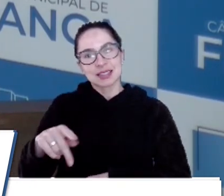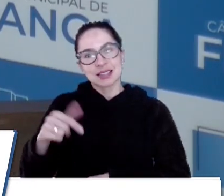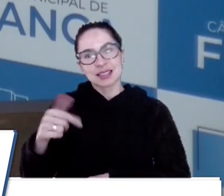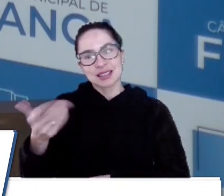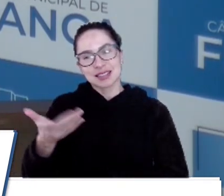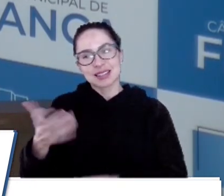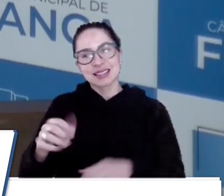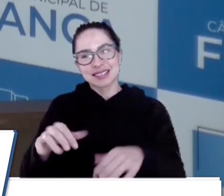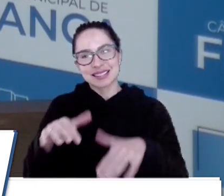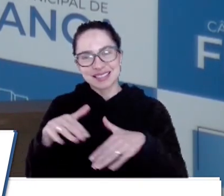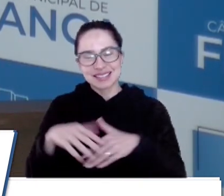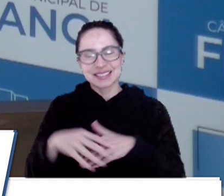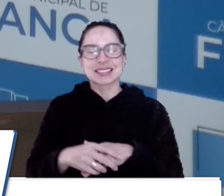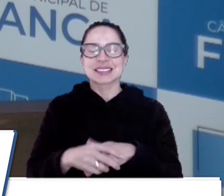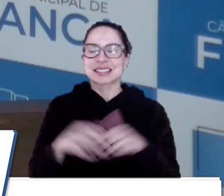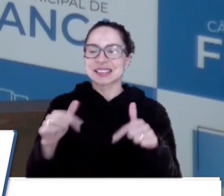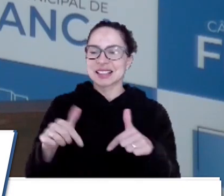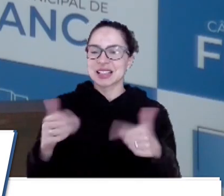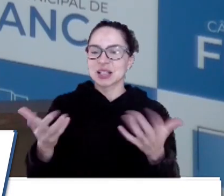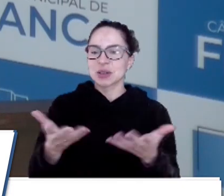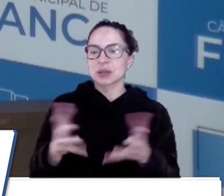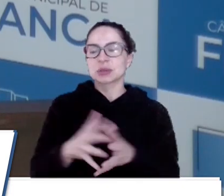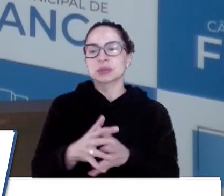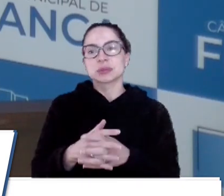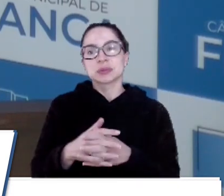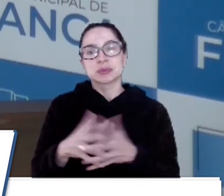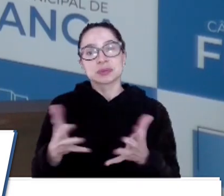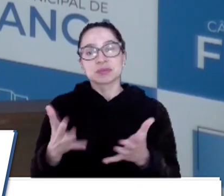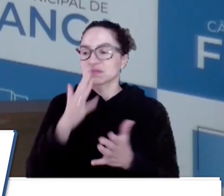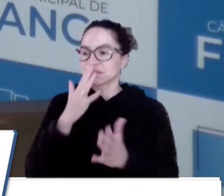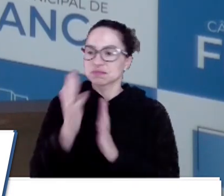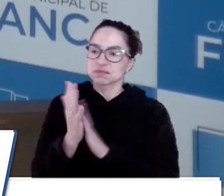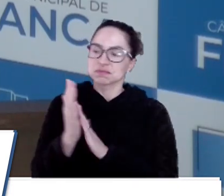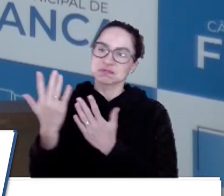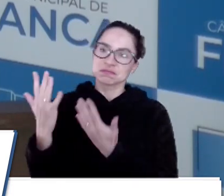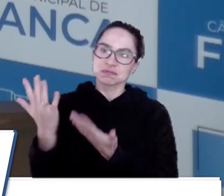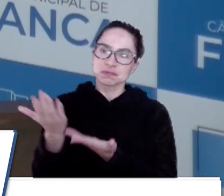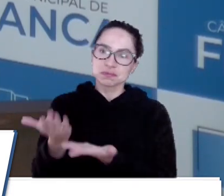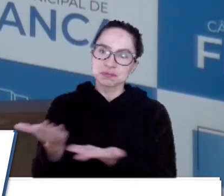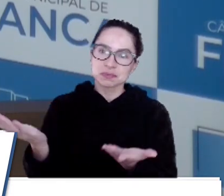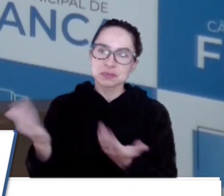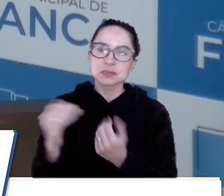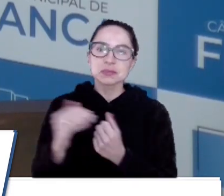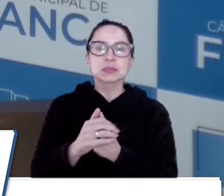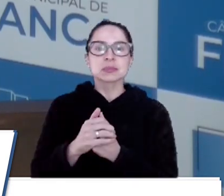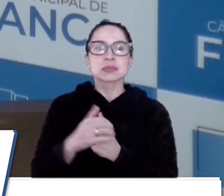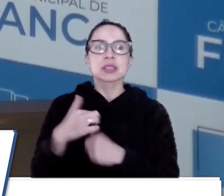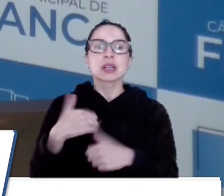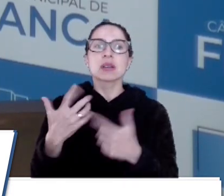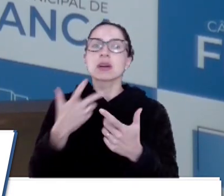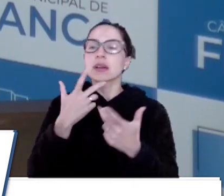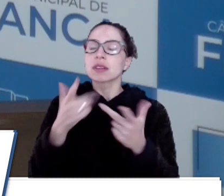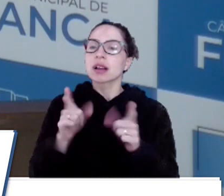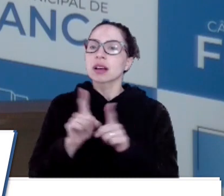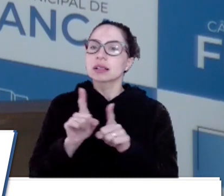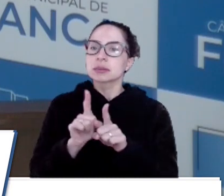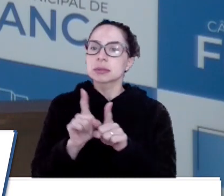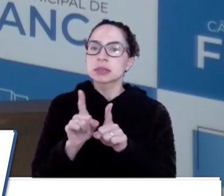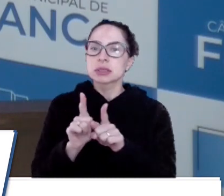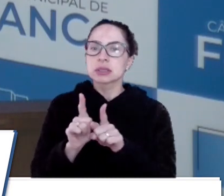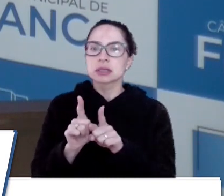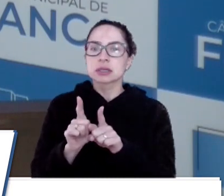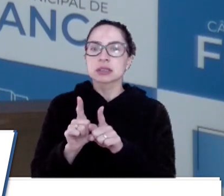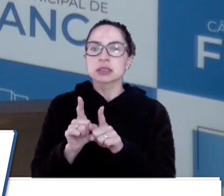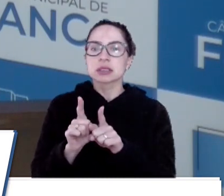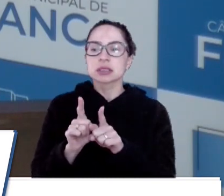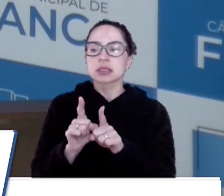sessão aqui hoje. Então, assim, parabéns. E eu queria falar um pouco aqui, pegando a fala